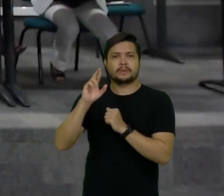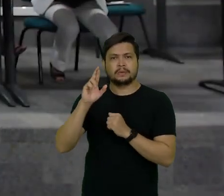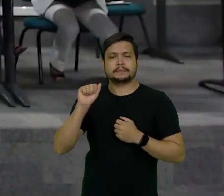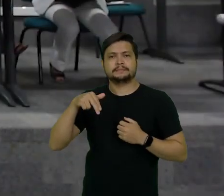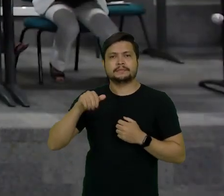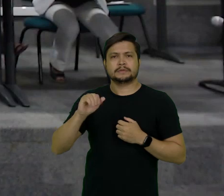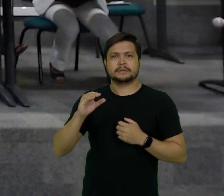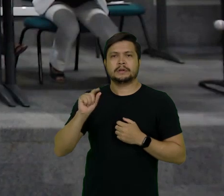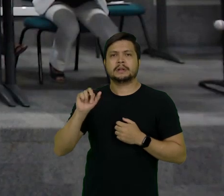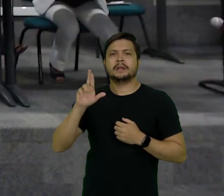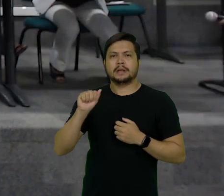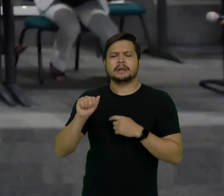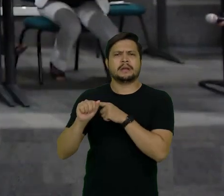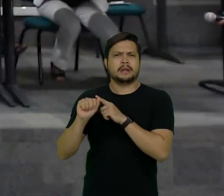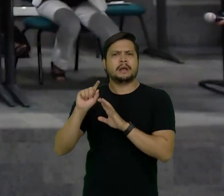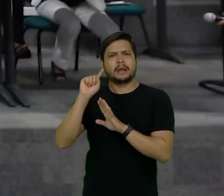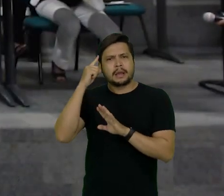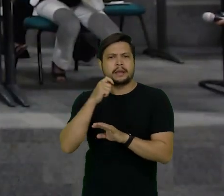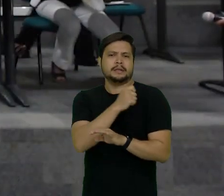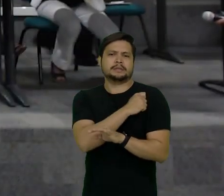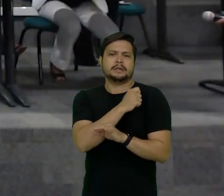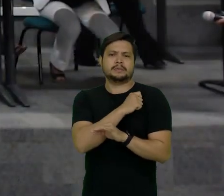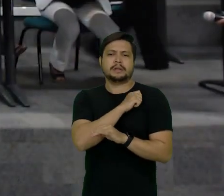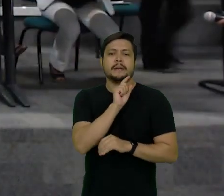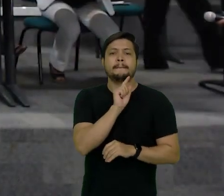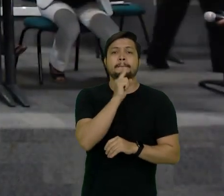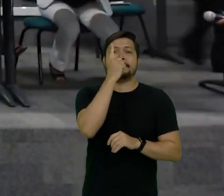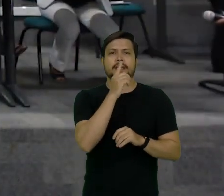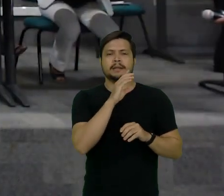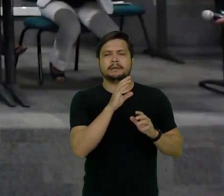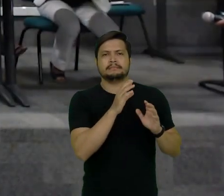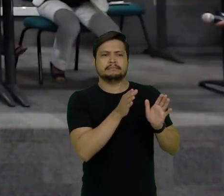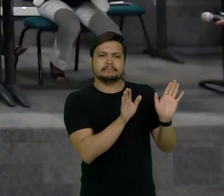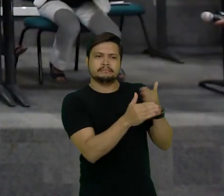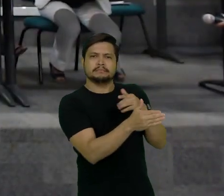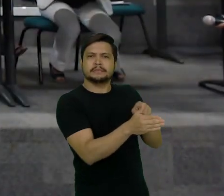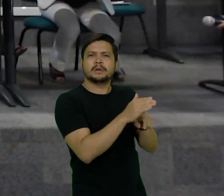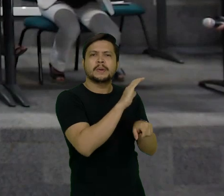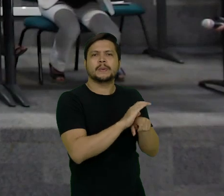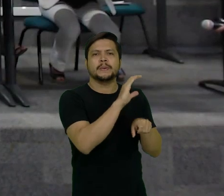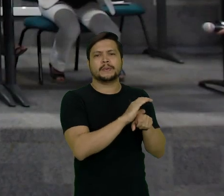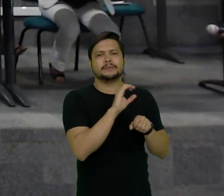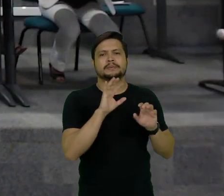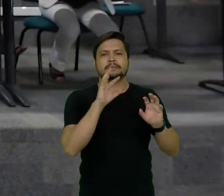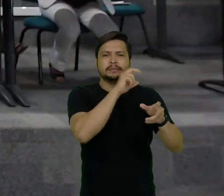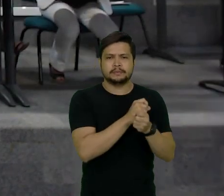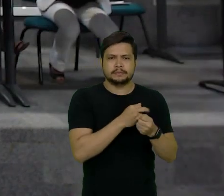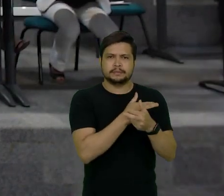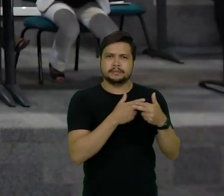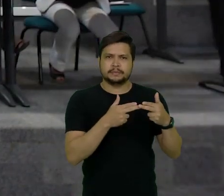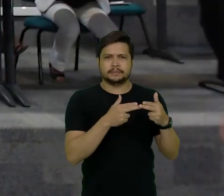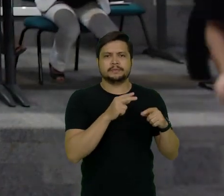A doutora Ana Clara, ela é egressa da primeira turma de zootecnia, por isso que ela está 30 anos, né? Ela